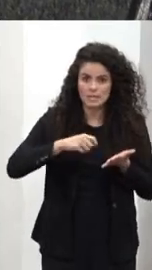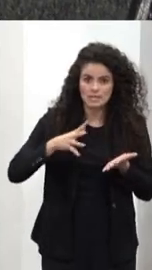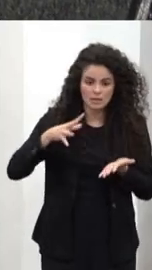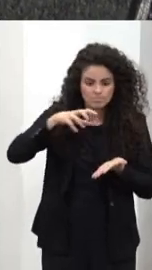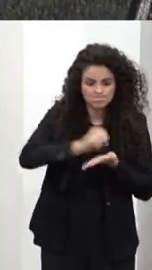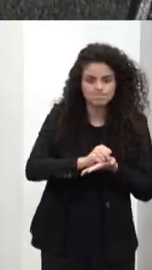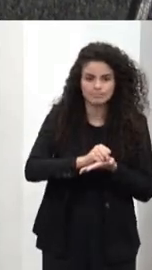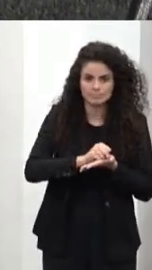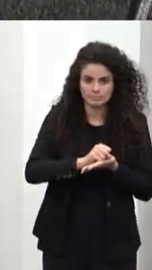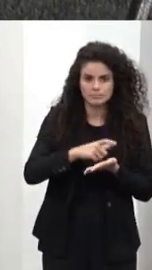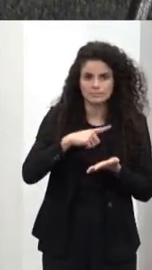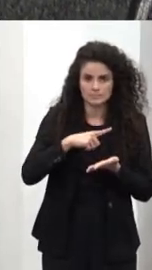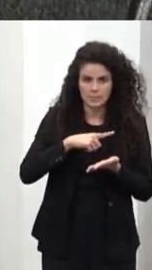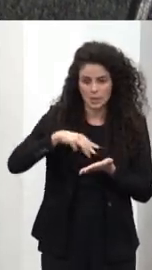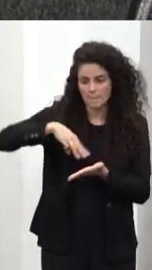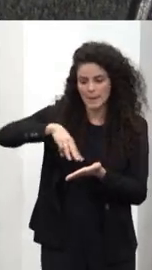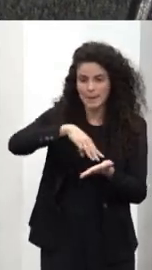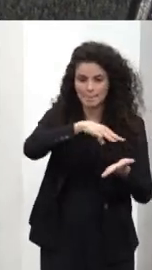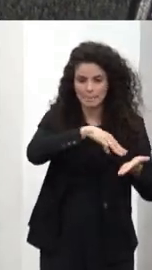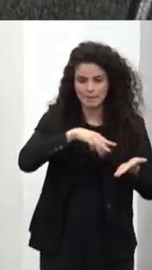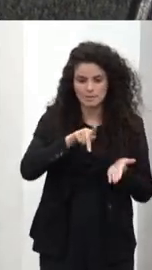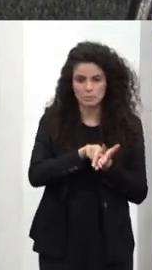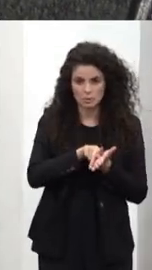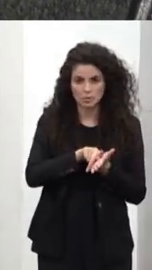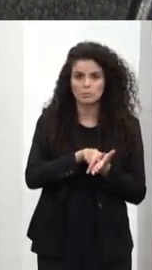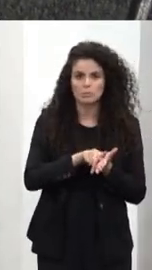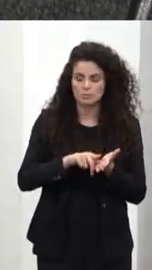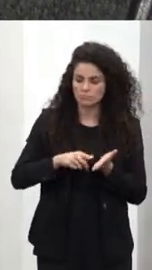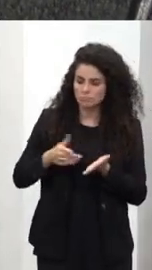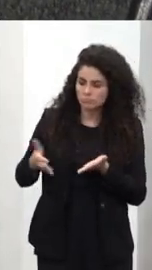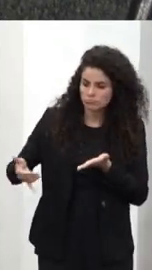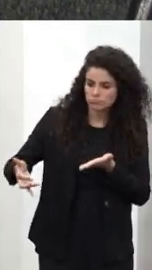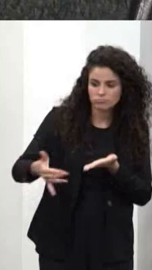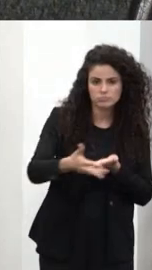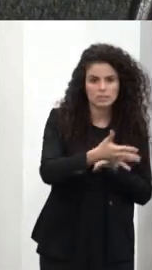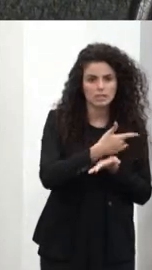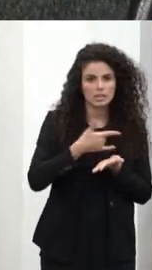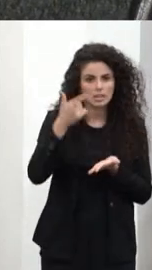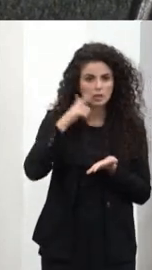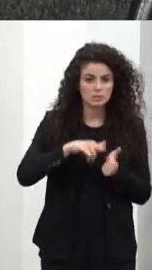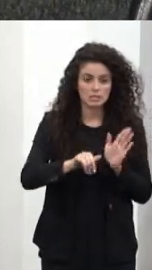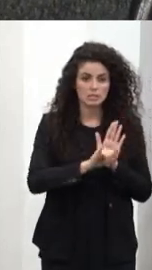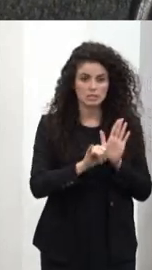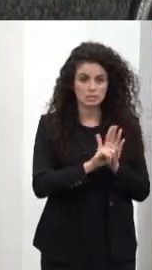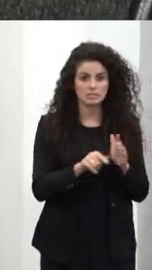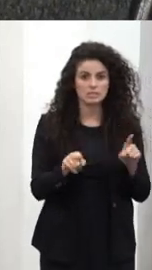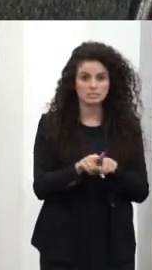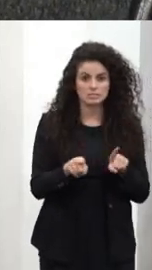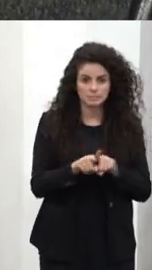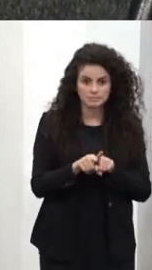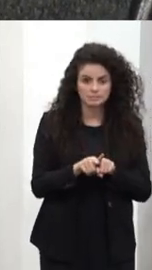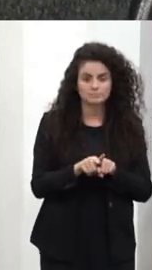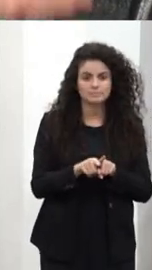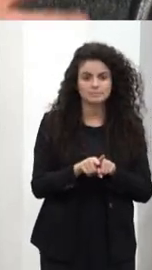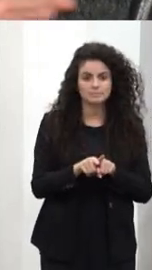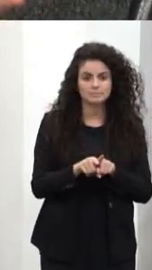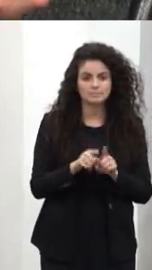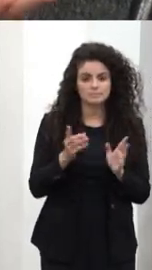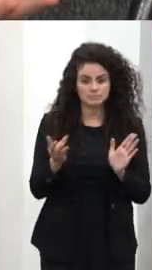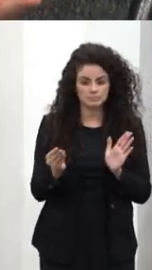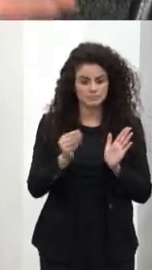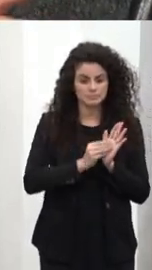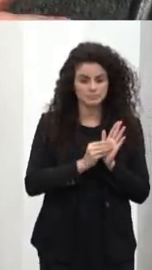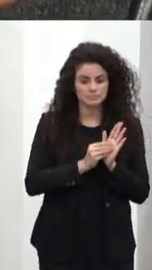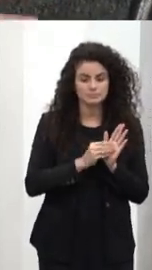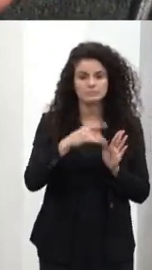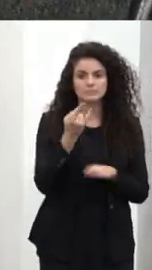dos mapas inclusive e ajudar muito na busca ativa né para execução dos nossos editais e também pedir para se inspirar nessa